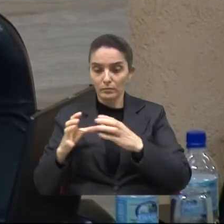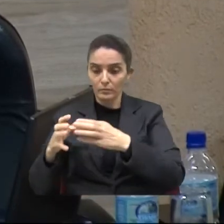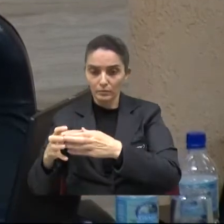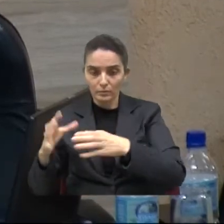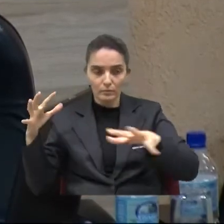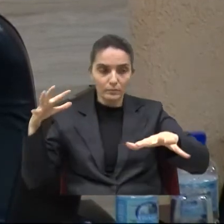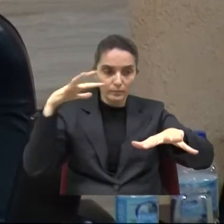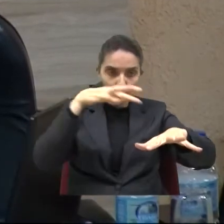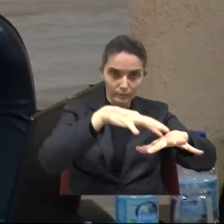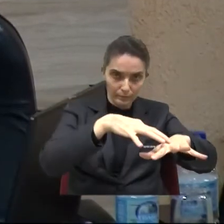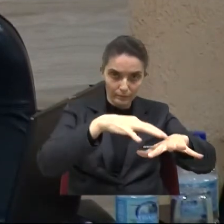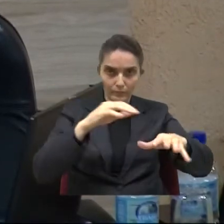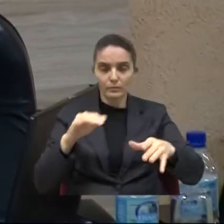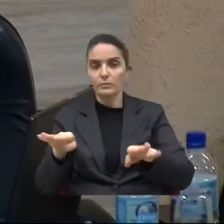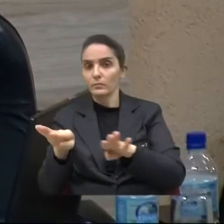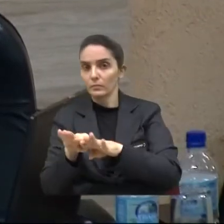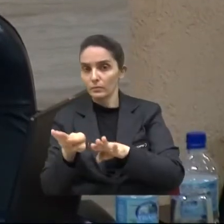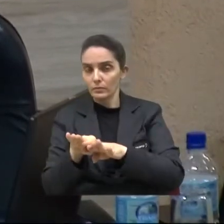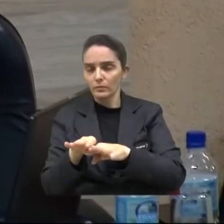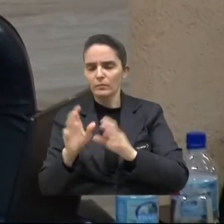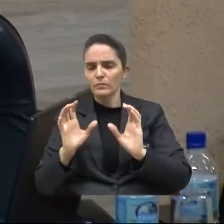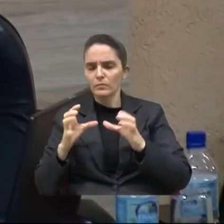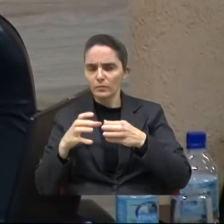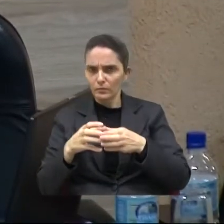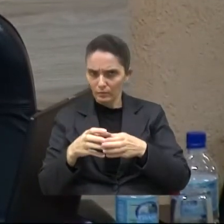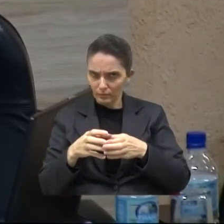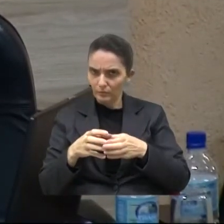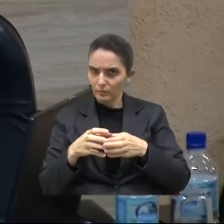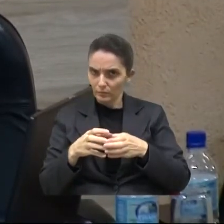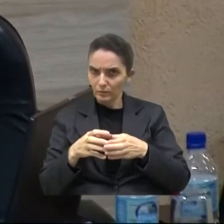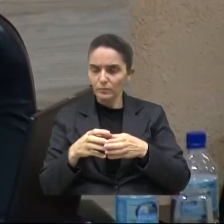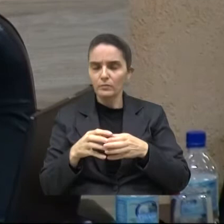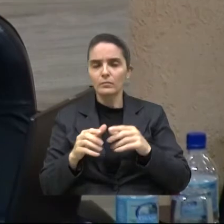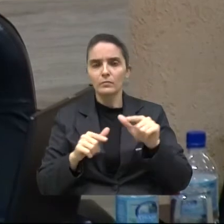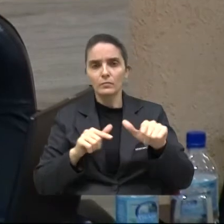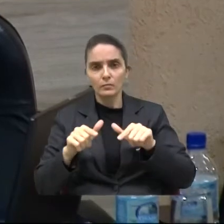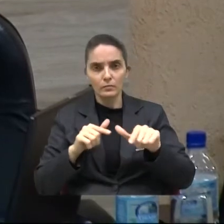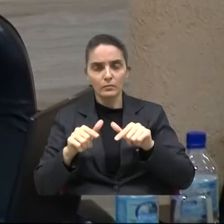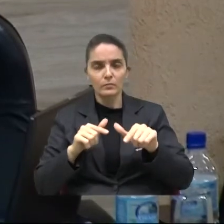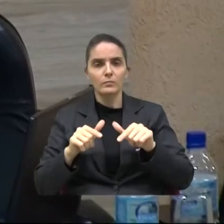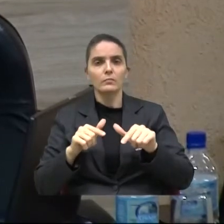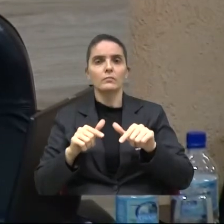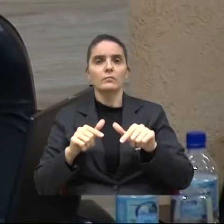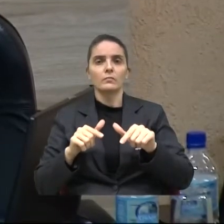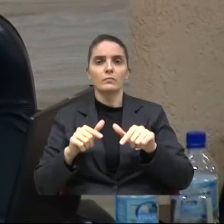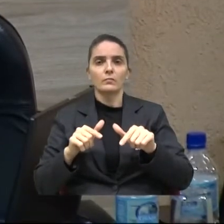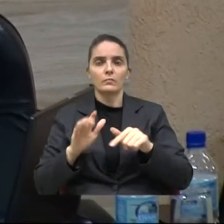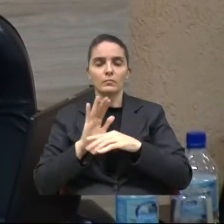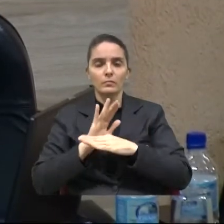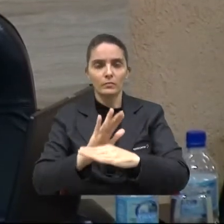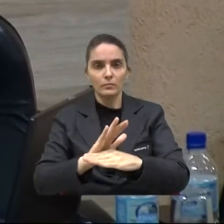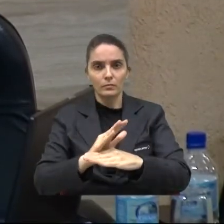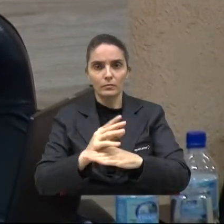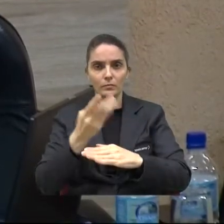os conselhos ou as entidades que trabalham pelas